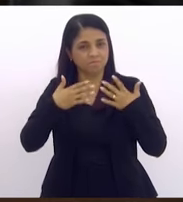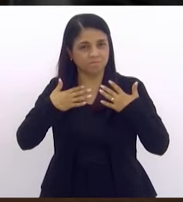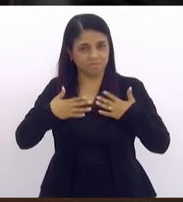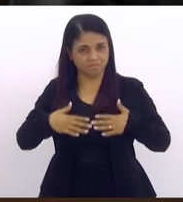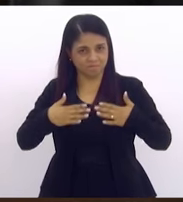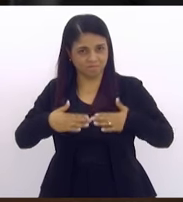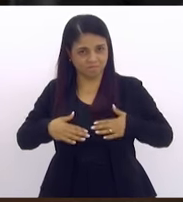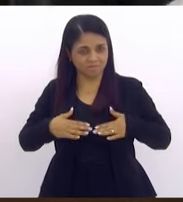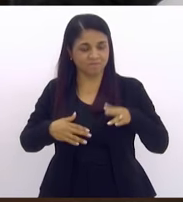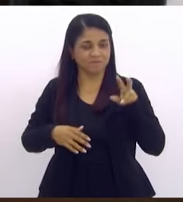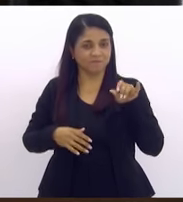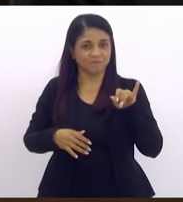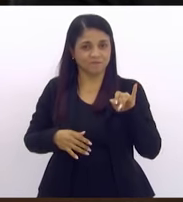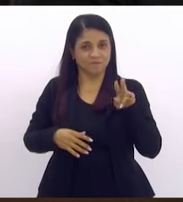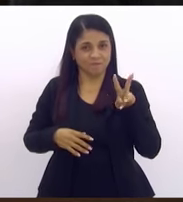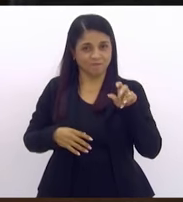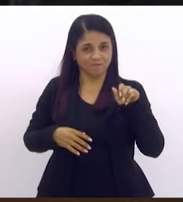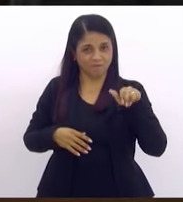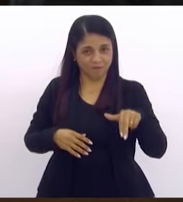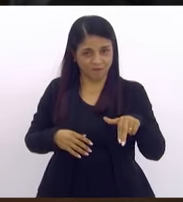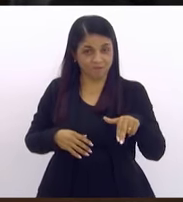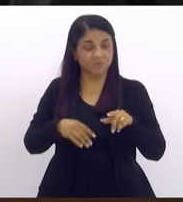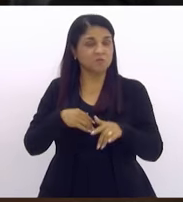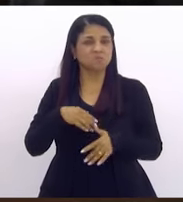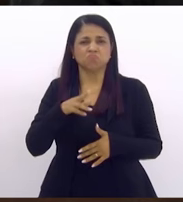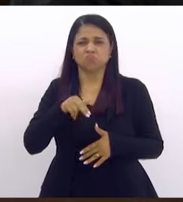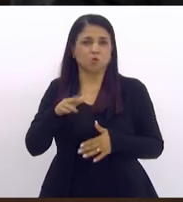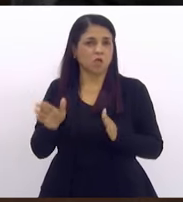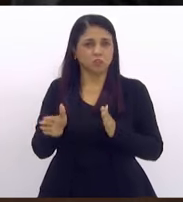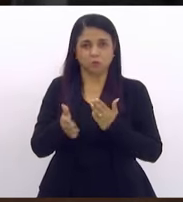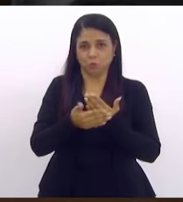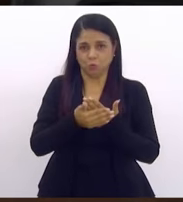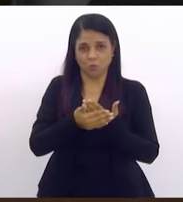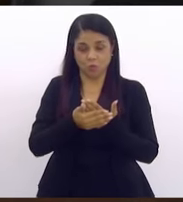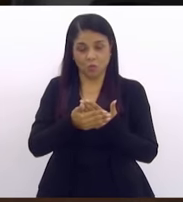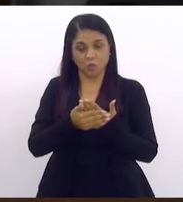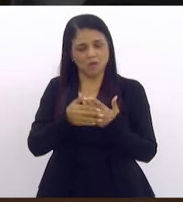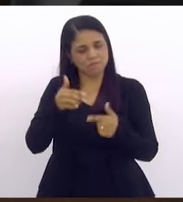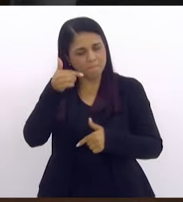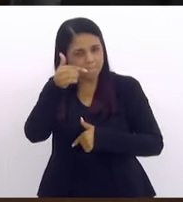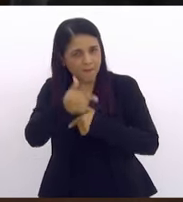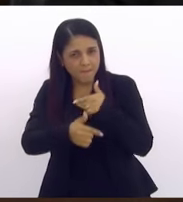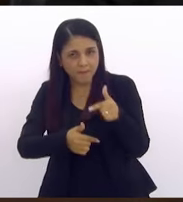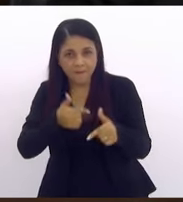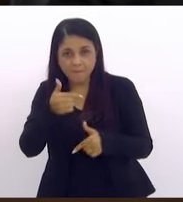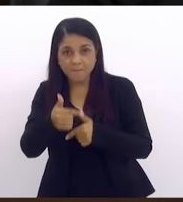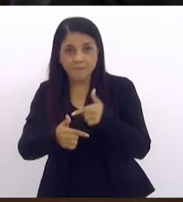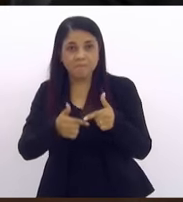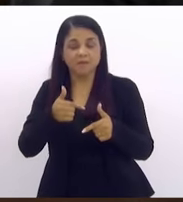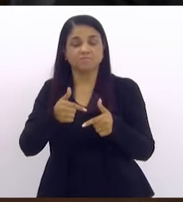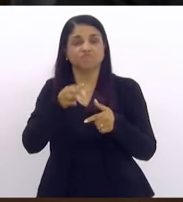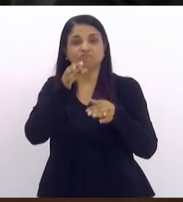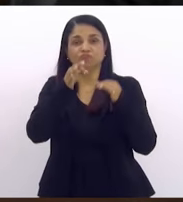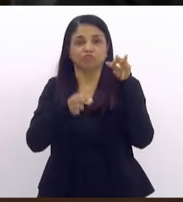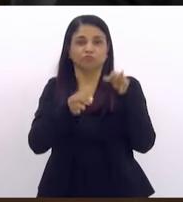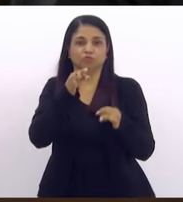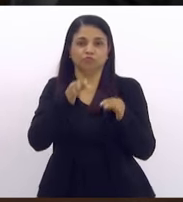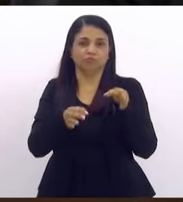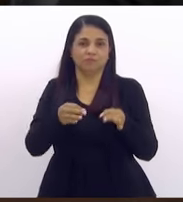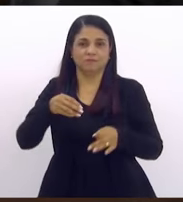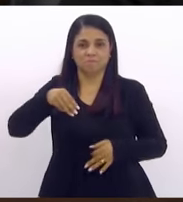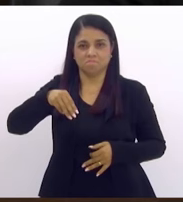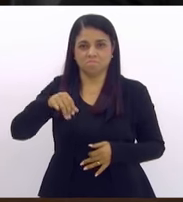Ivan não escond jamais sua busca inarredável pela tão difícil missão de distribuir Justiça ou